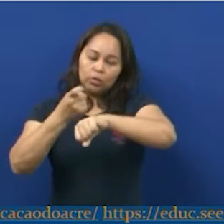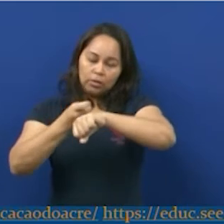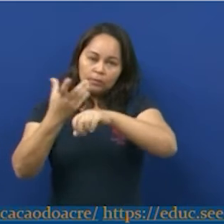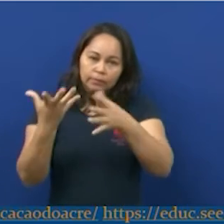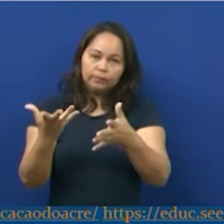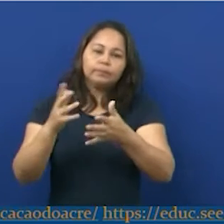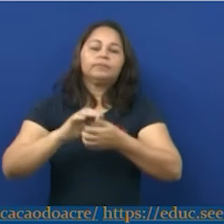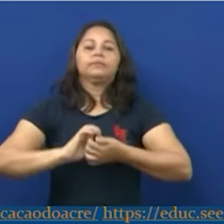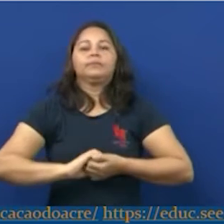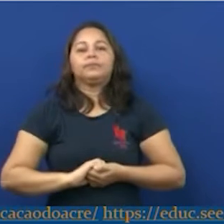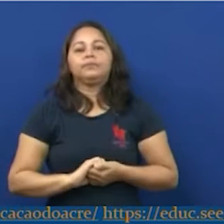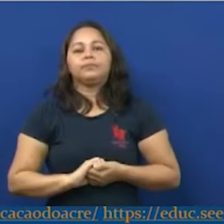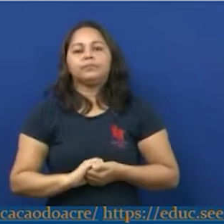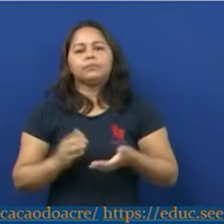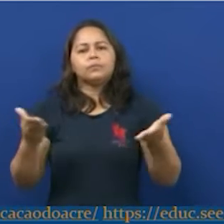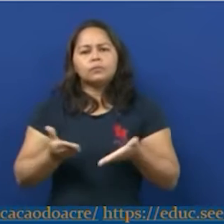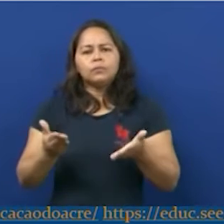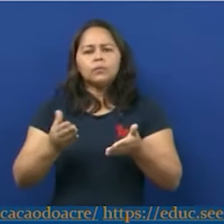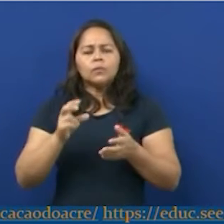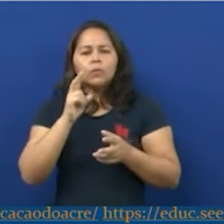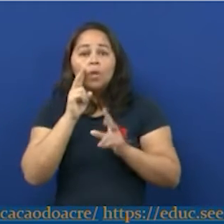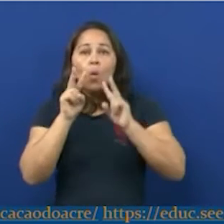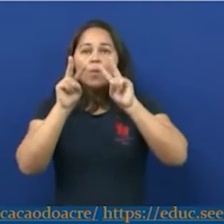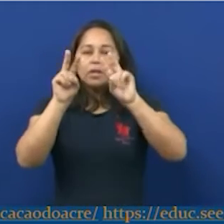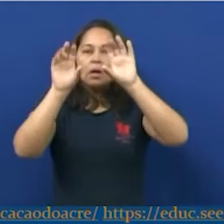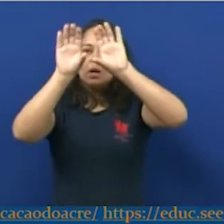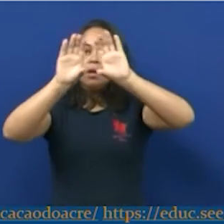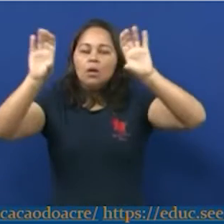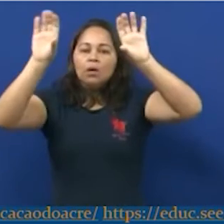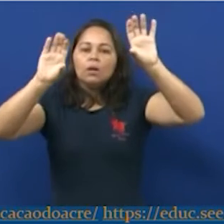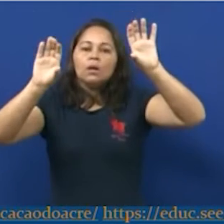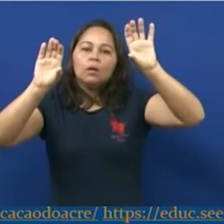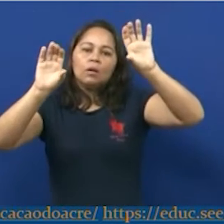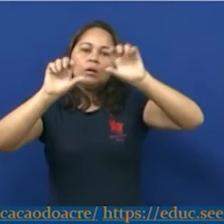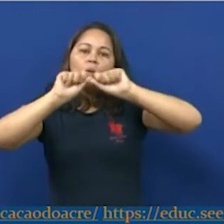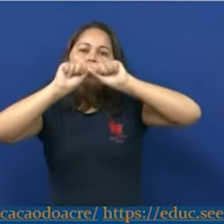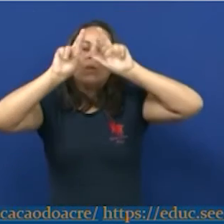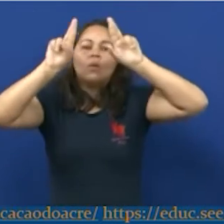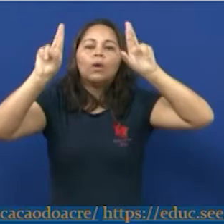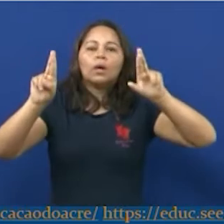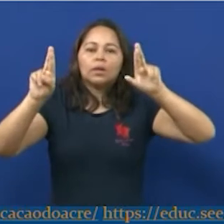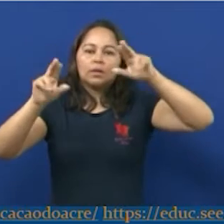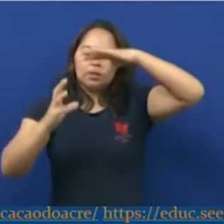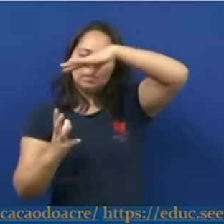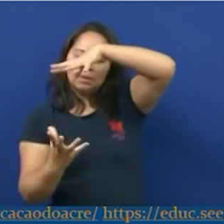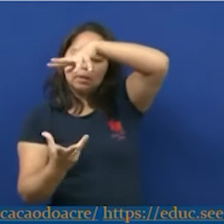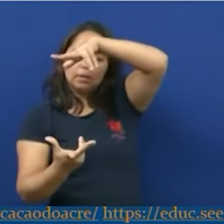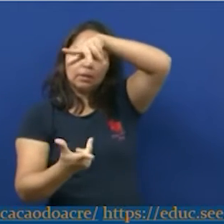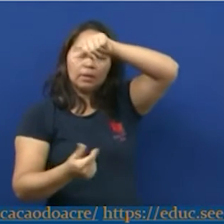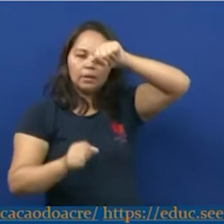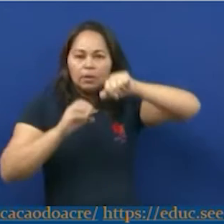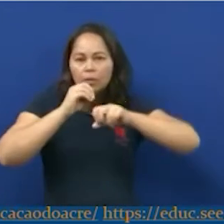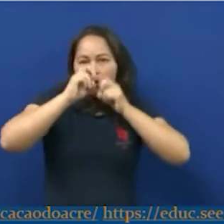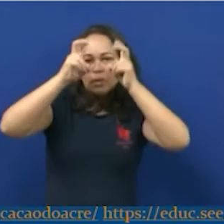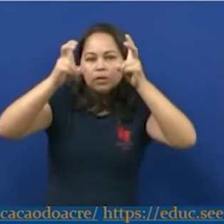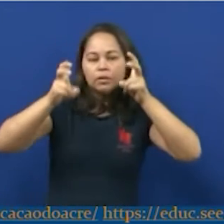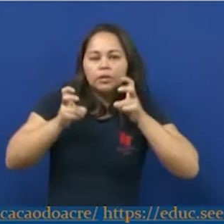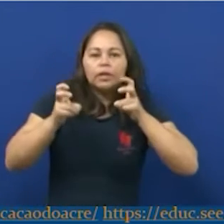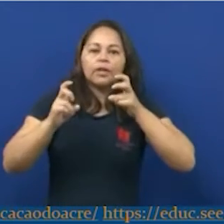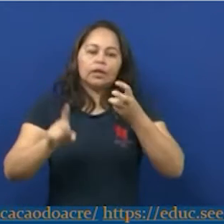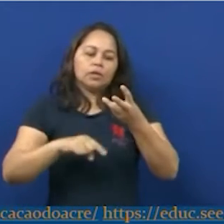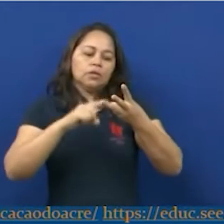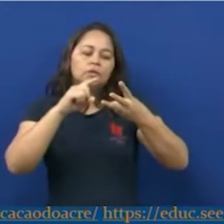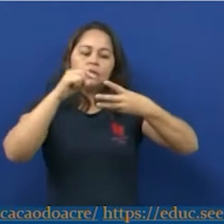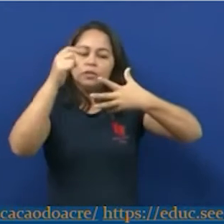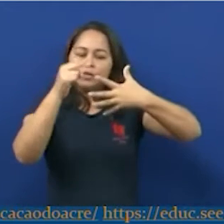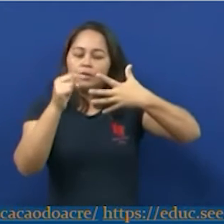você observa o ar atmosférico. Nós temos nitrogênio, nós temos oxigênio, nós temos dióxido de carbono, nós temos